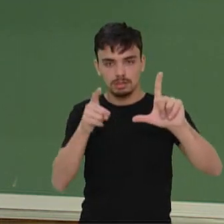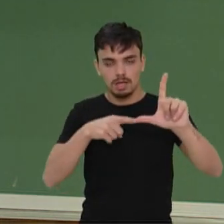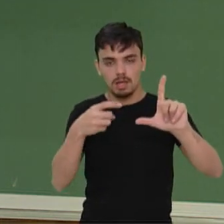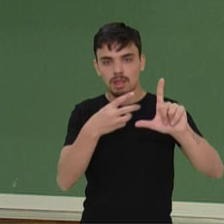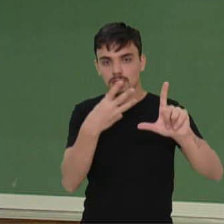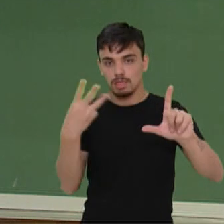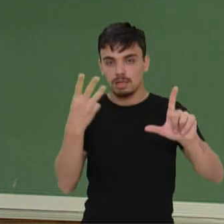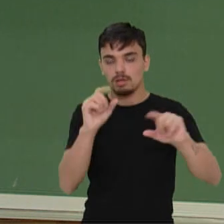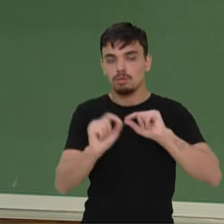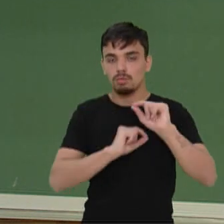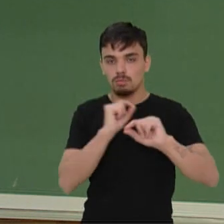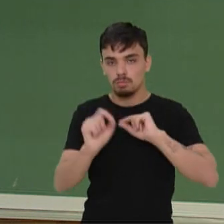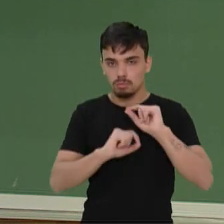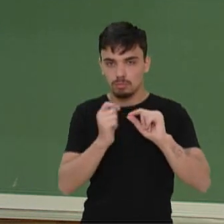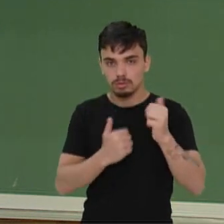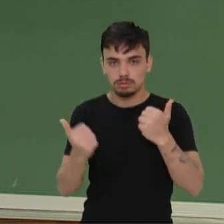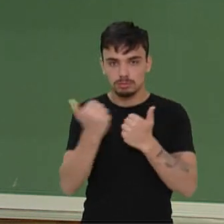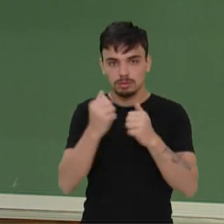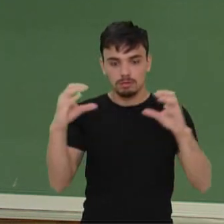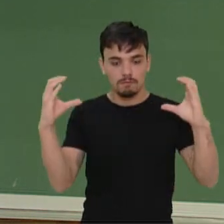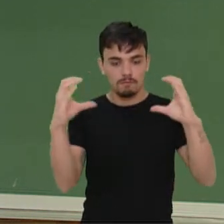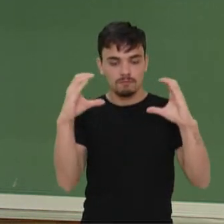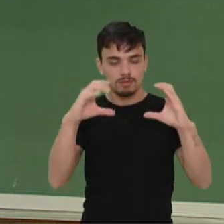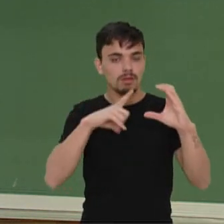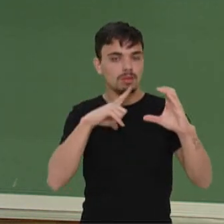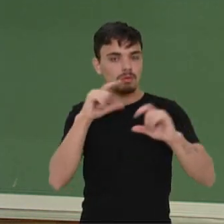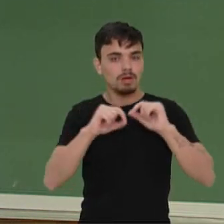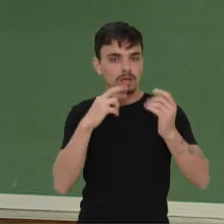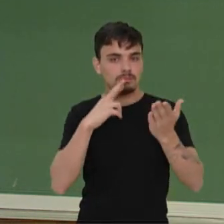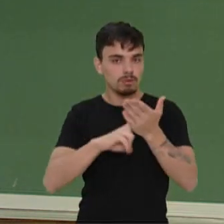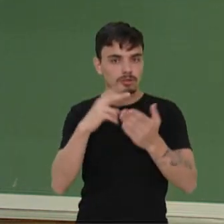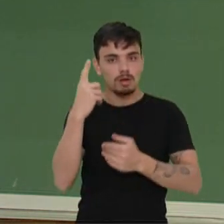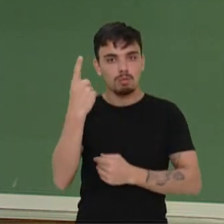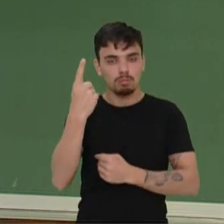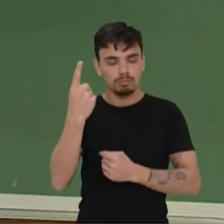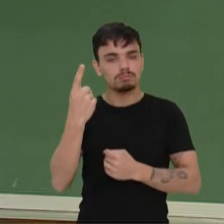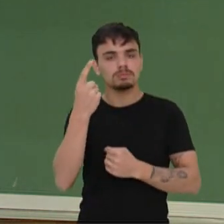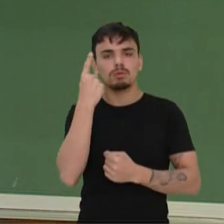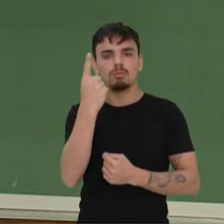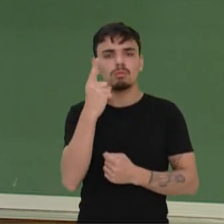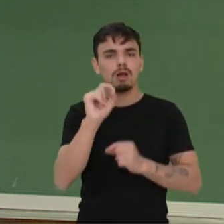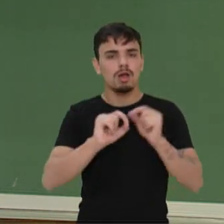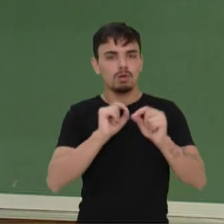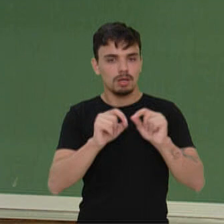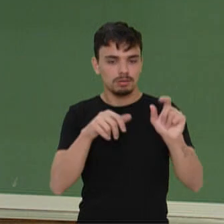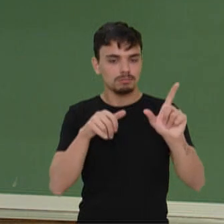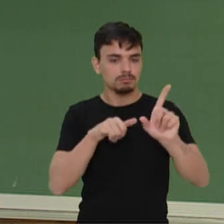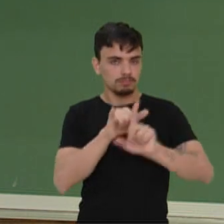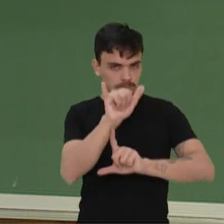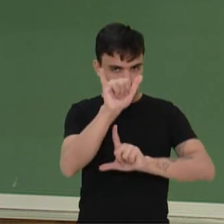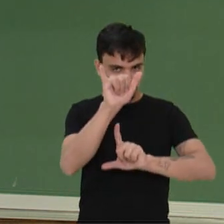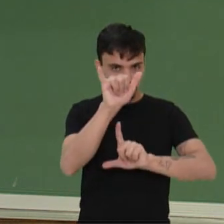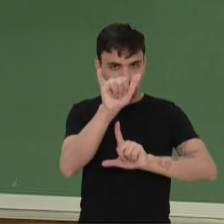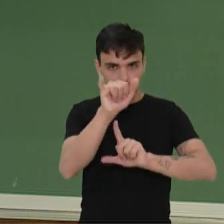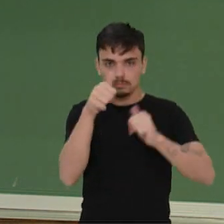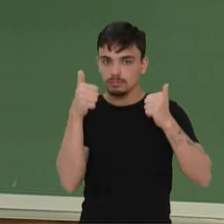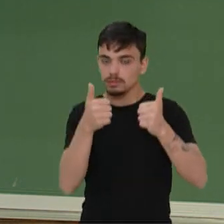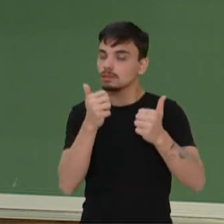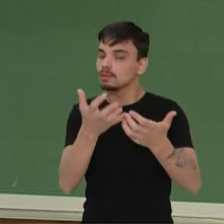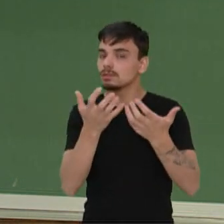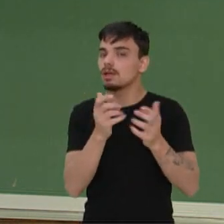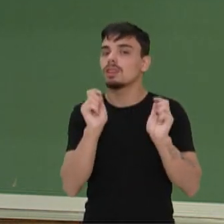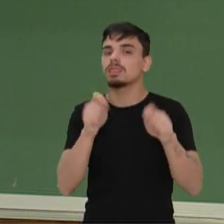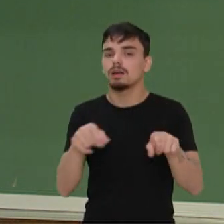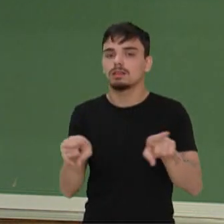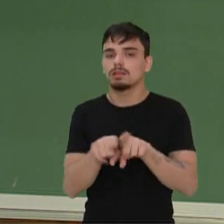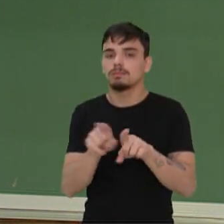3, vai me resultar, substituindo lá na função, vai me resultar no 1, né? Esse 1 aqui é o y do vértice. Se você quiser, né,